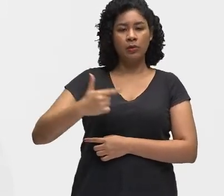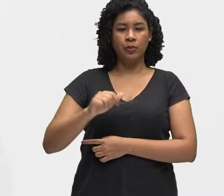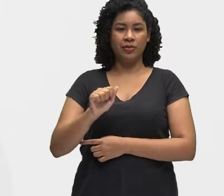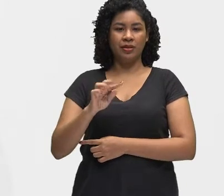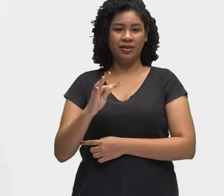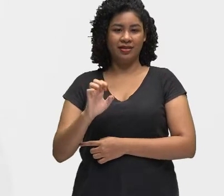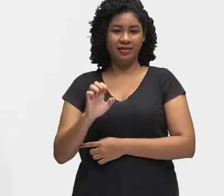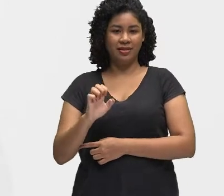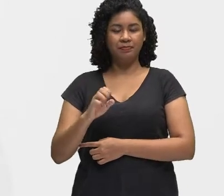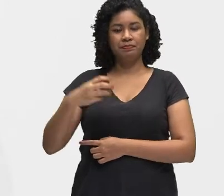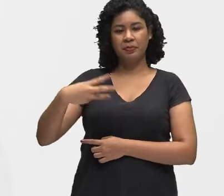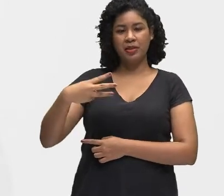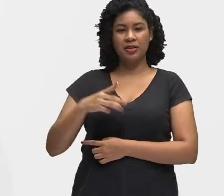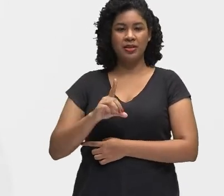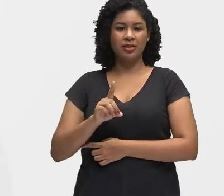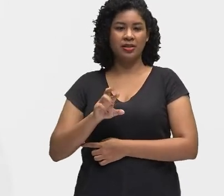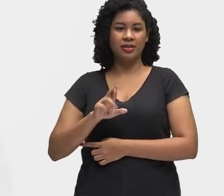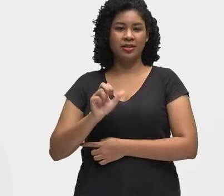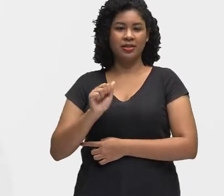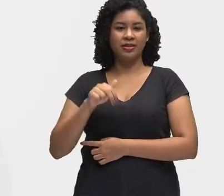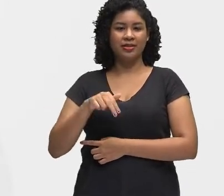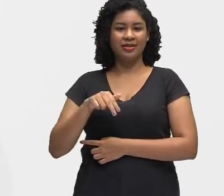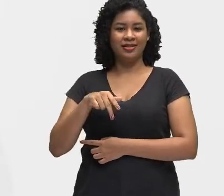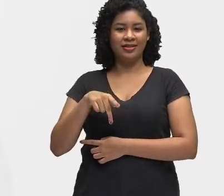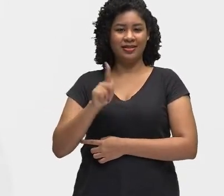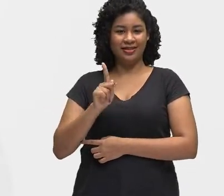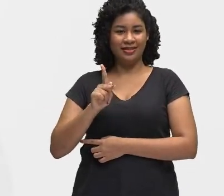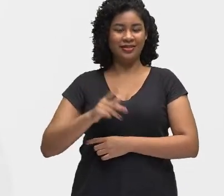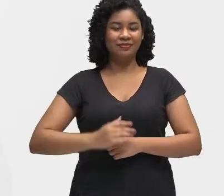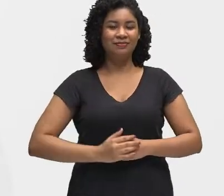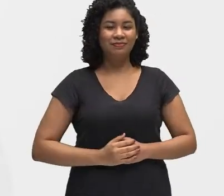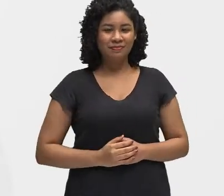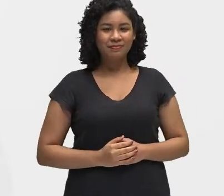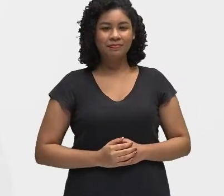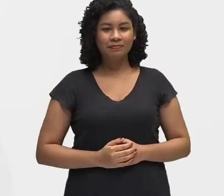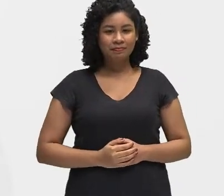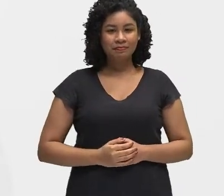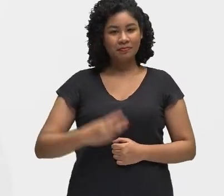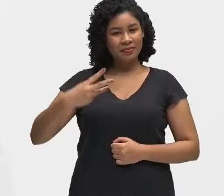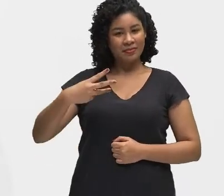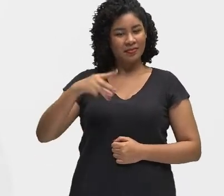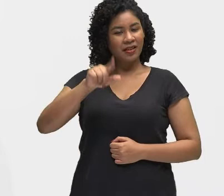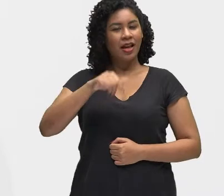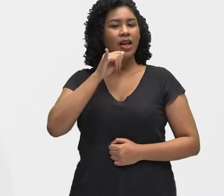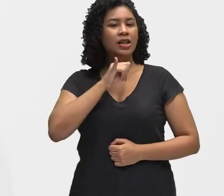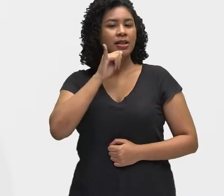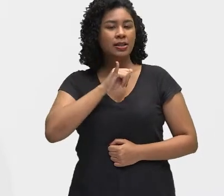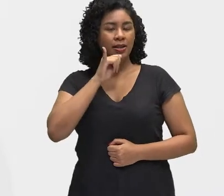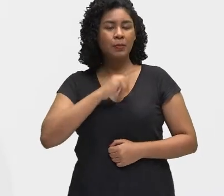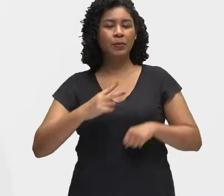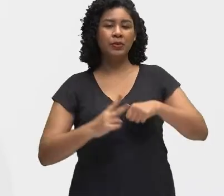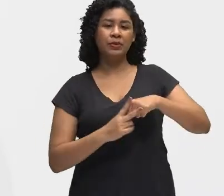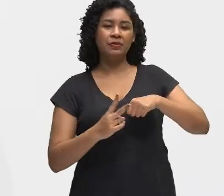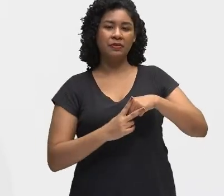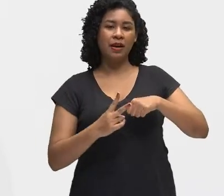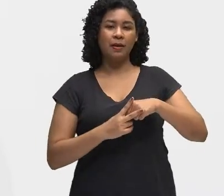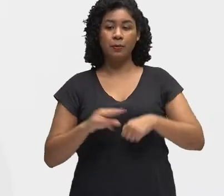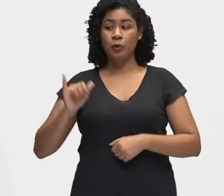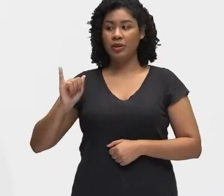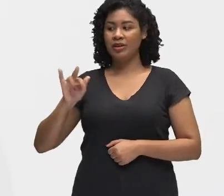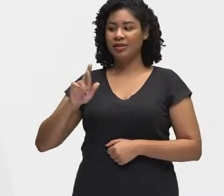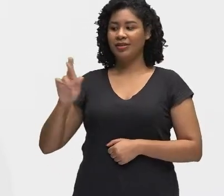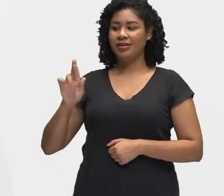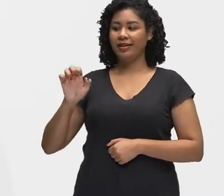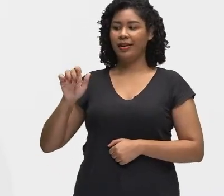Drank, bebi, beberam, bebemos. Tudo bem? Então, esses são exemplos de verbos que são